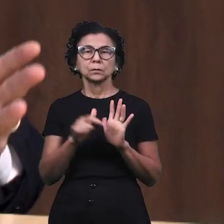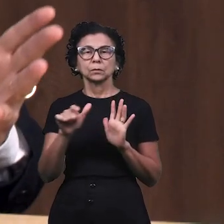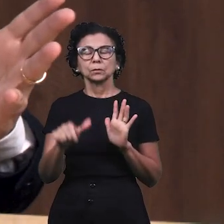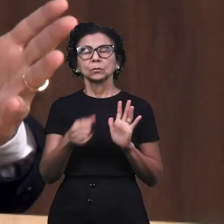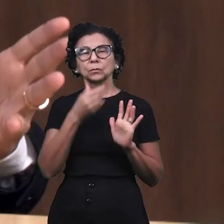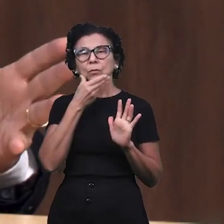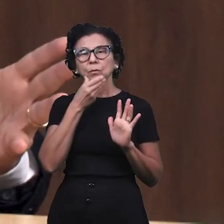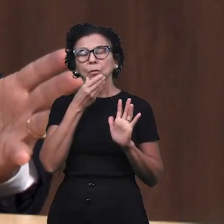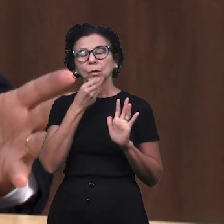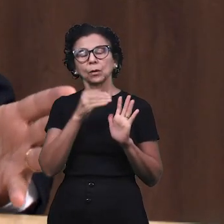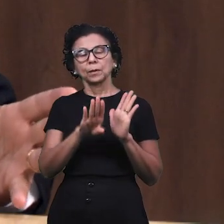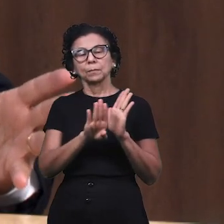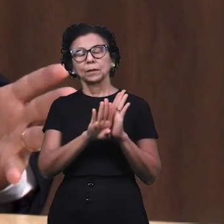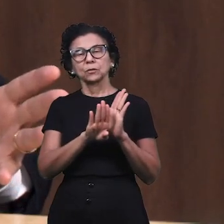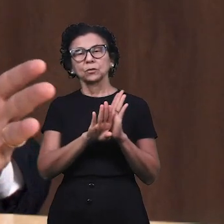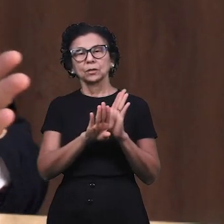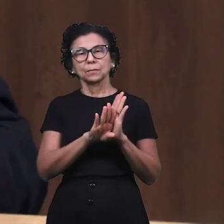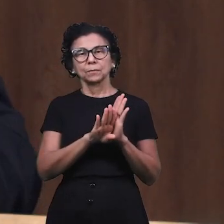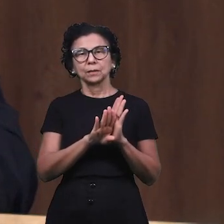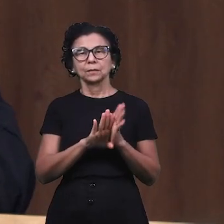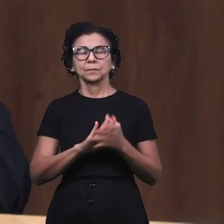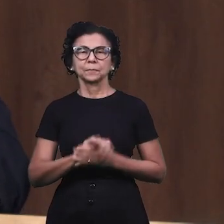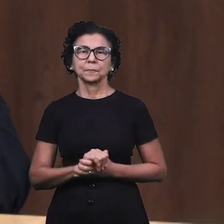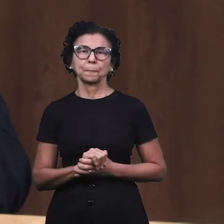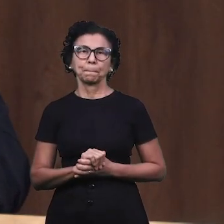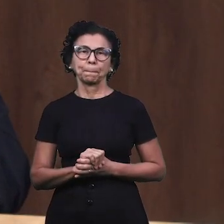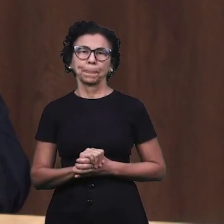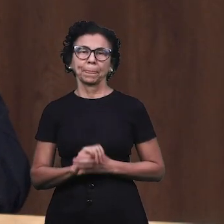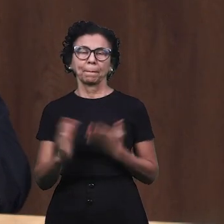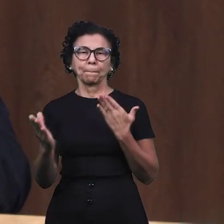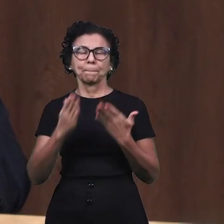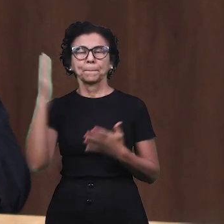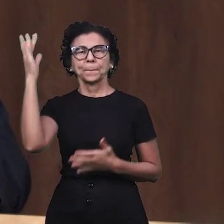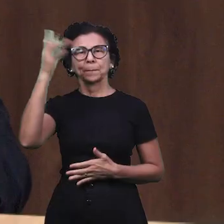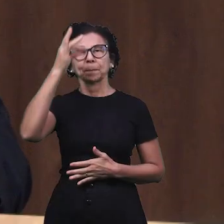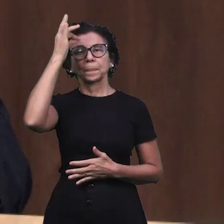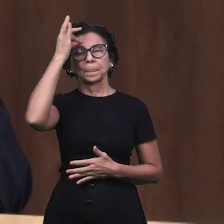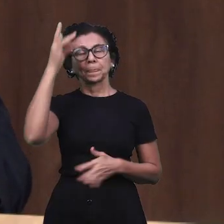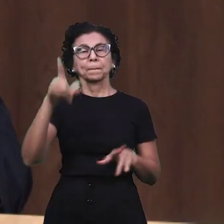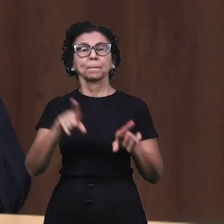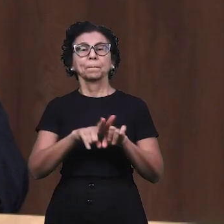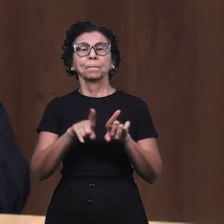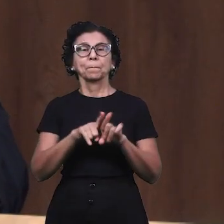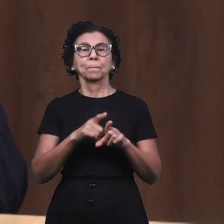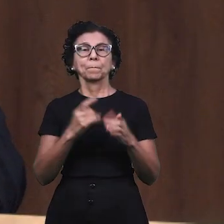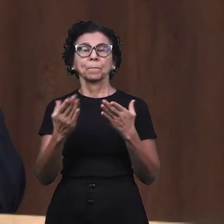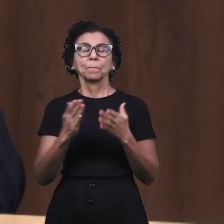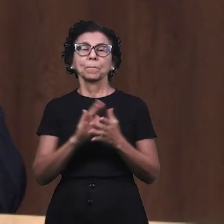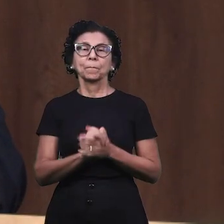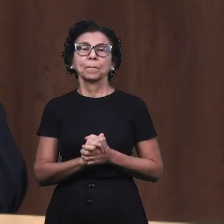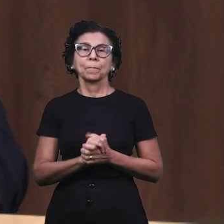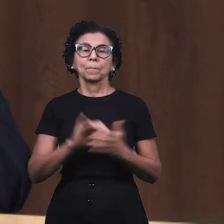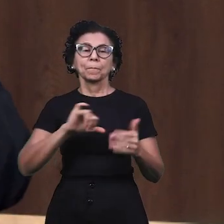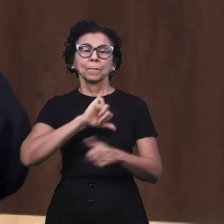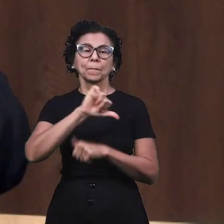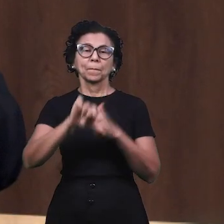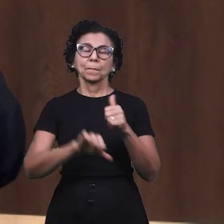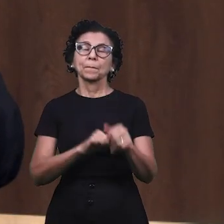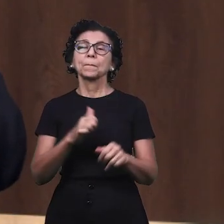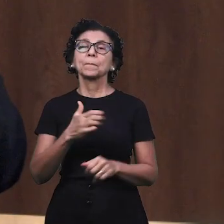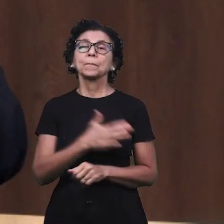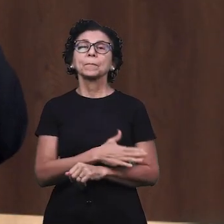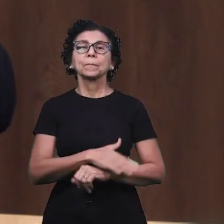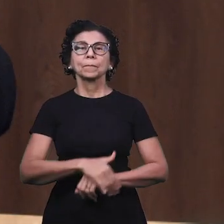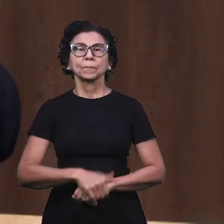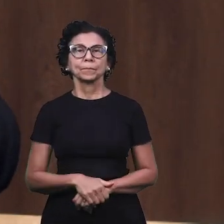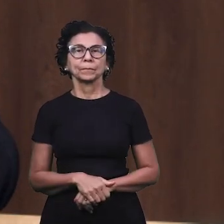representando, tipificando o Espírito Santo, mas também representando, sabe o quê? O novo nascimento. E o novo